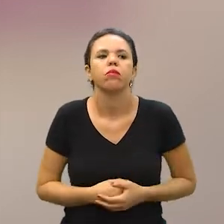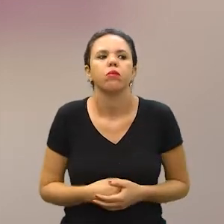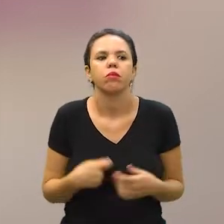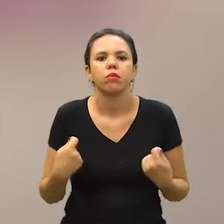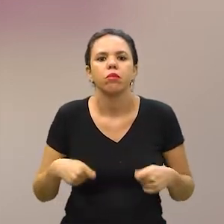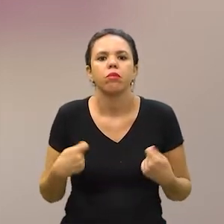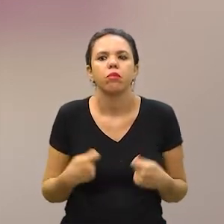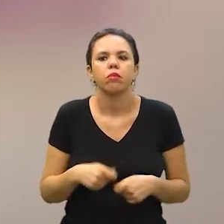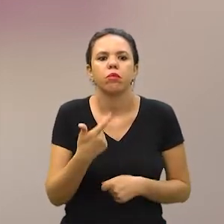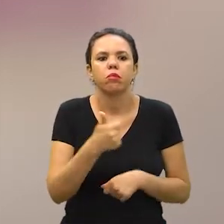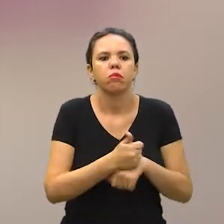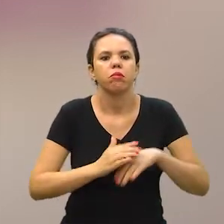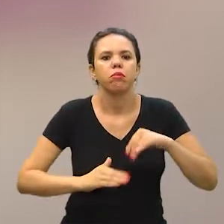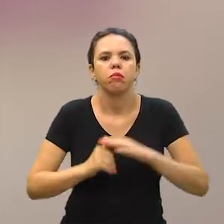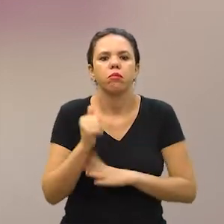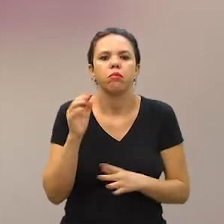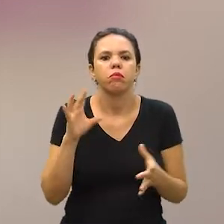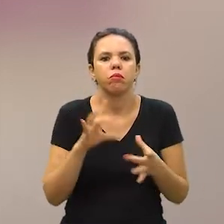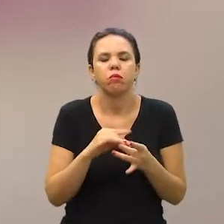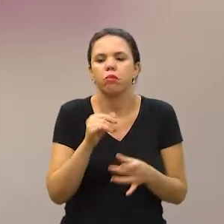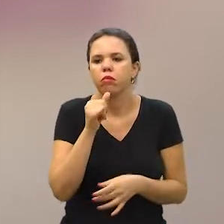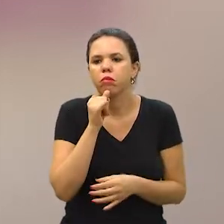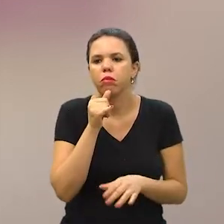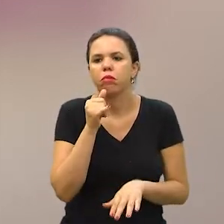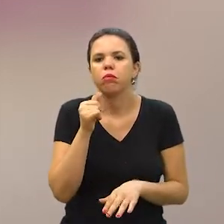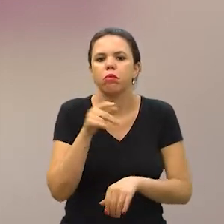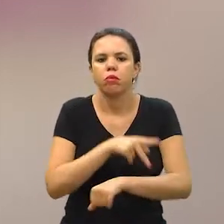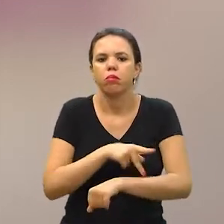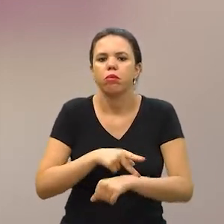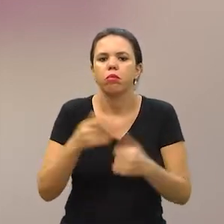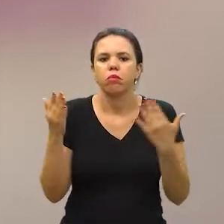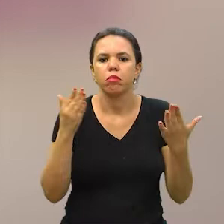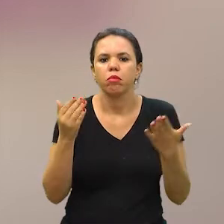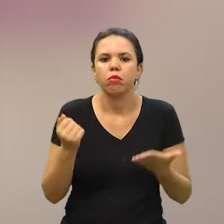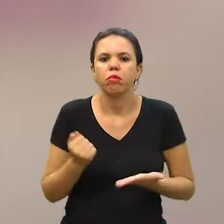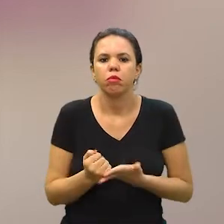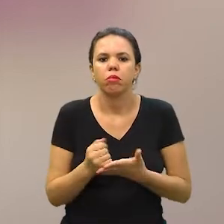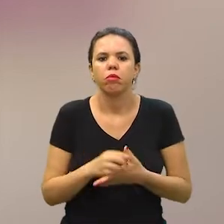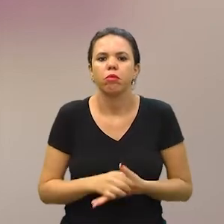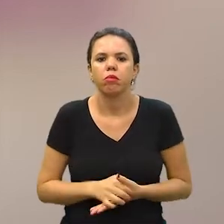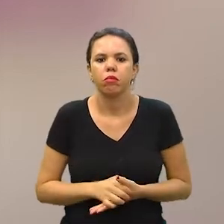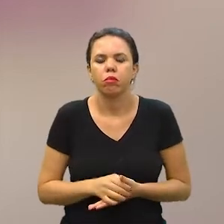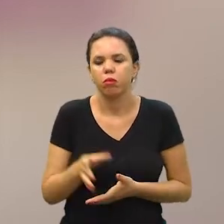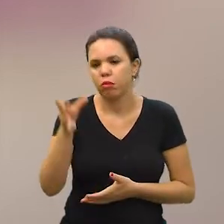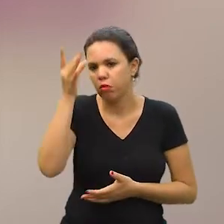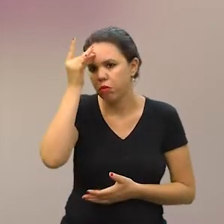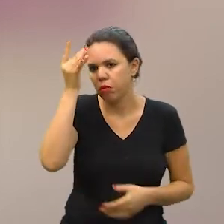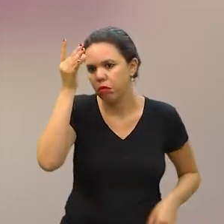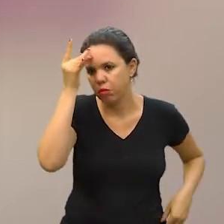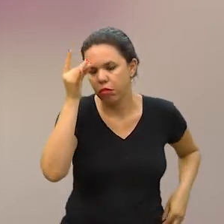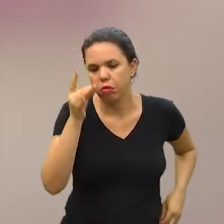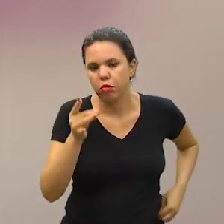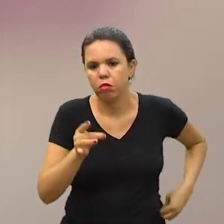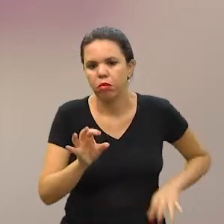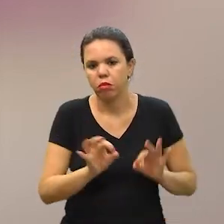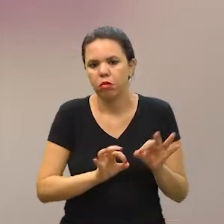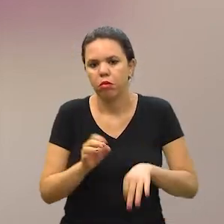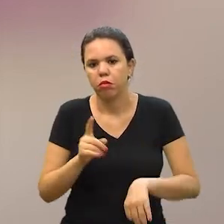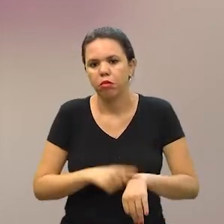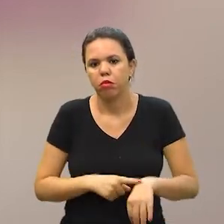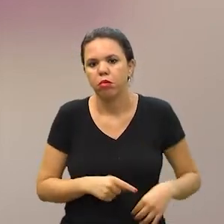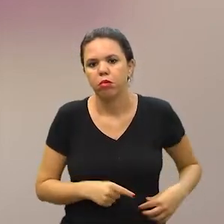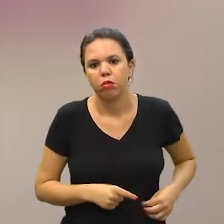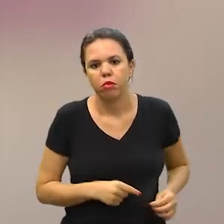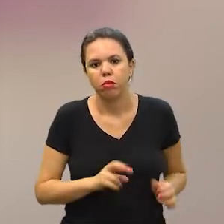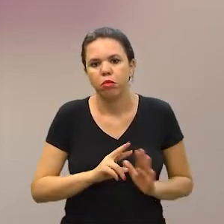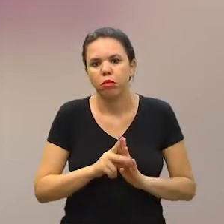vezes a gente precisa de outros profissionais associados, por exemplo, um psicopedagogo para auxiliar na questão da aprendizagem mesmo, organização de